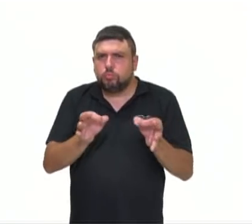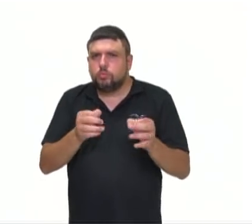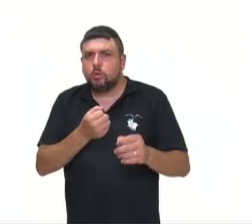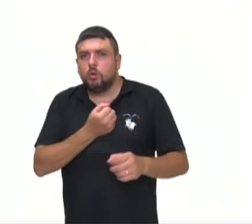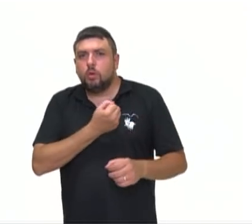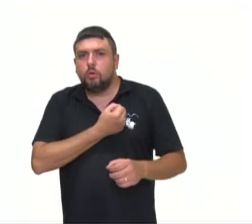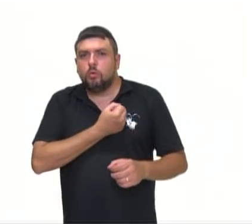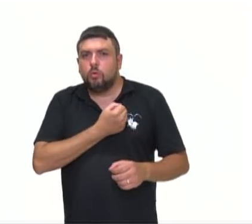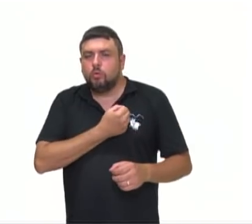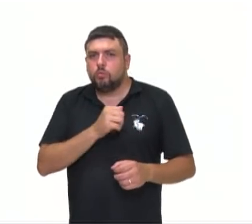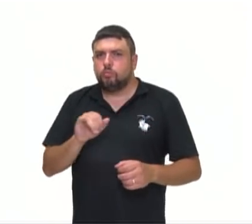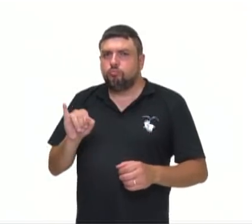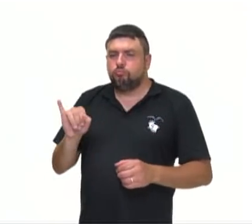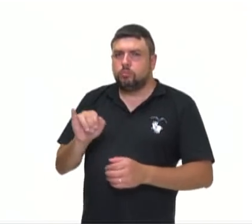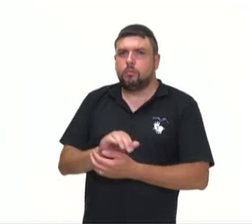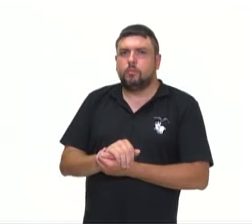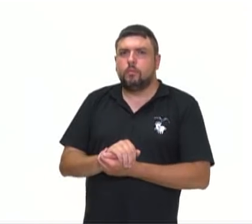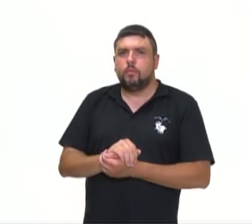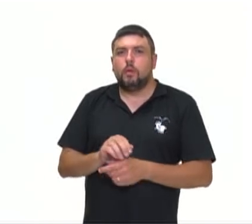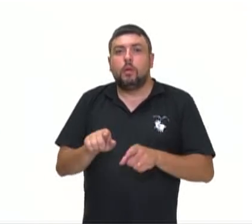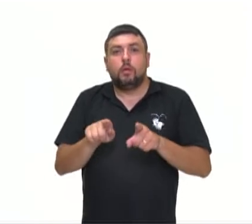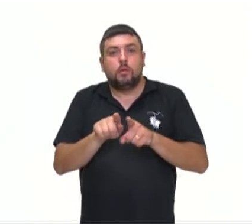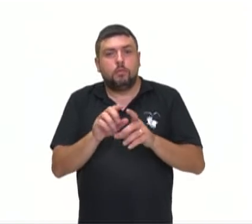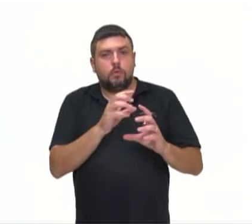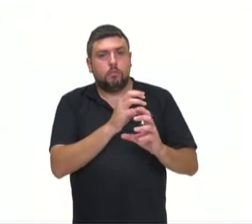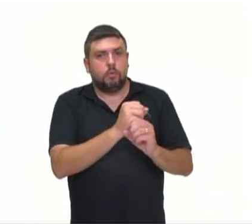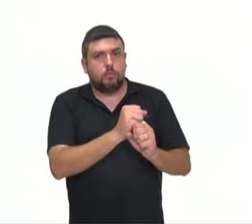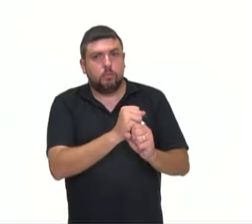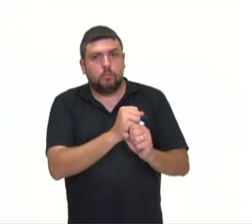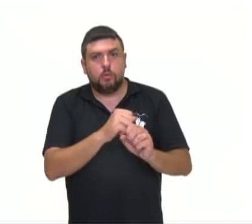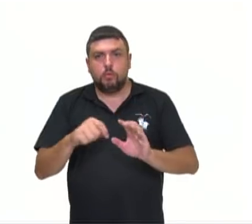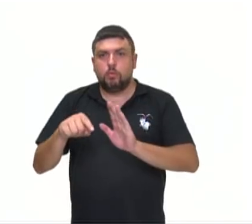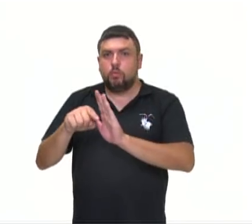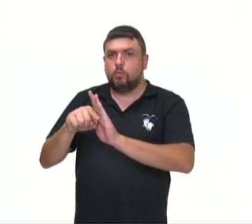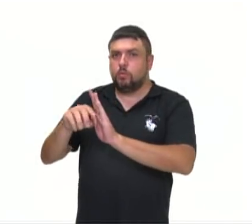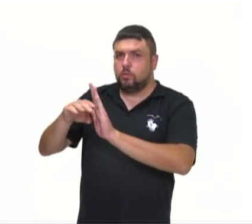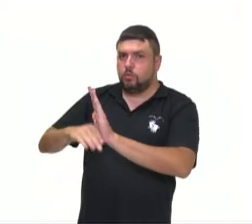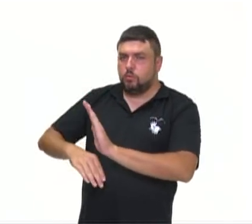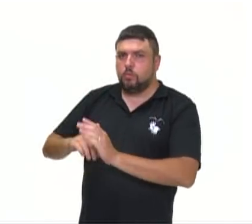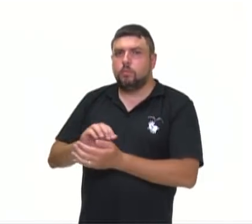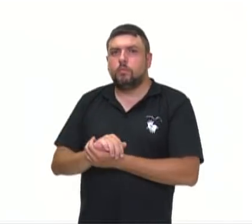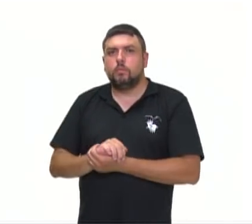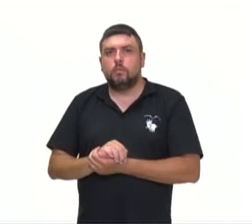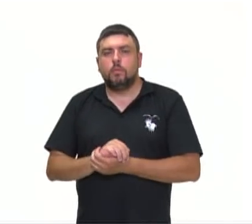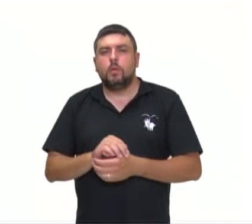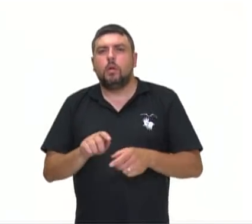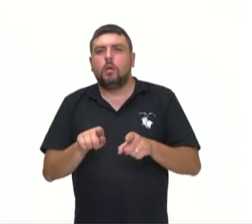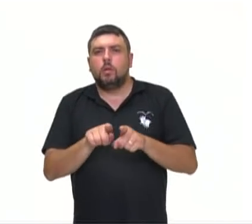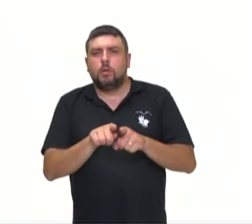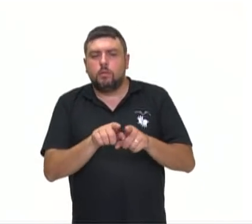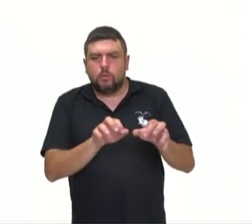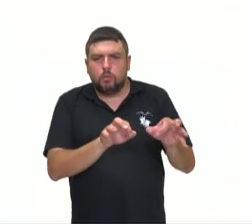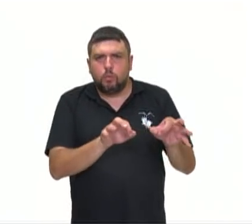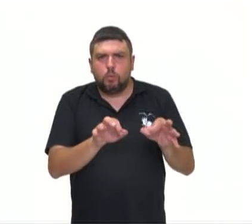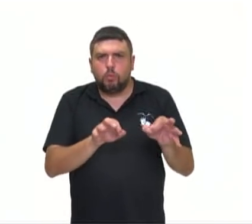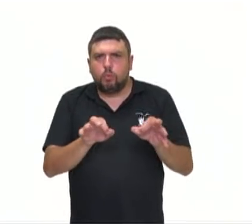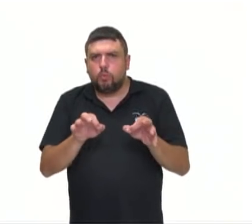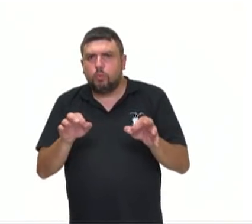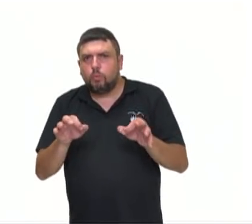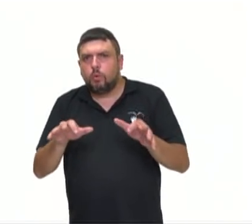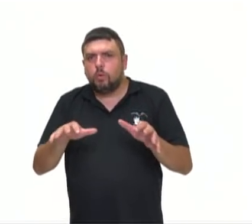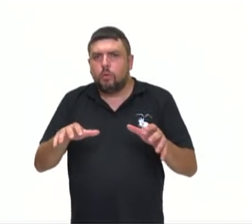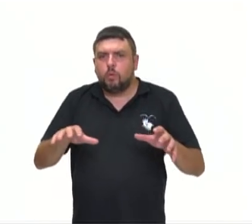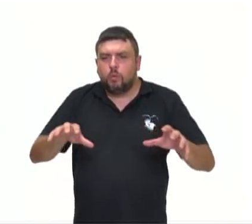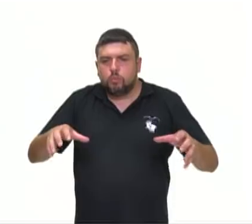inteiros em situações que envolvam adição e subtração, reconhecer, comparar e ordenar os números inteiros,